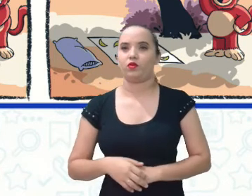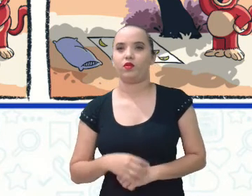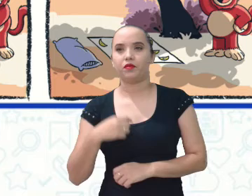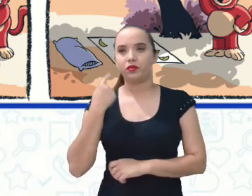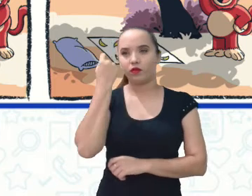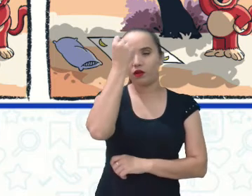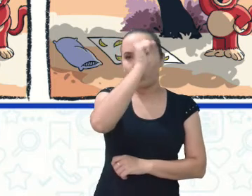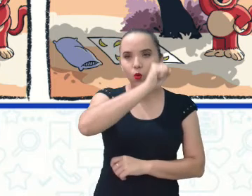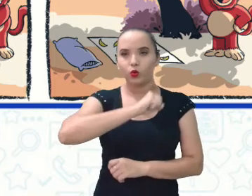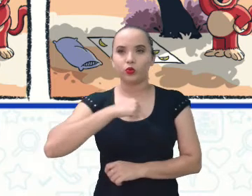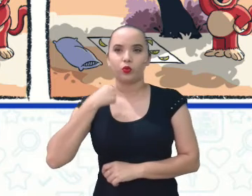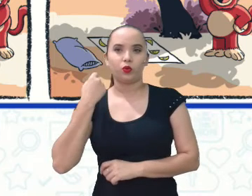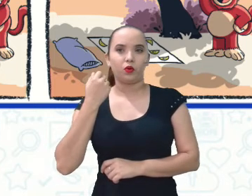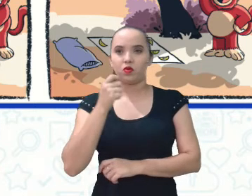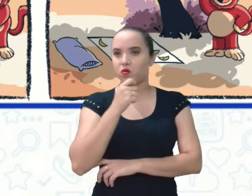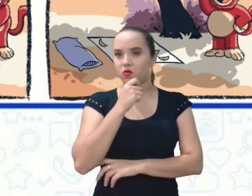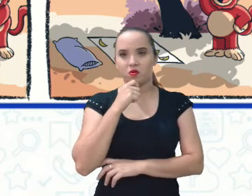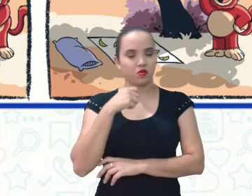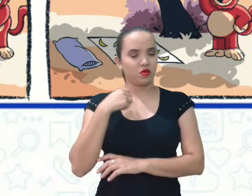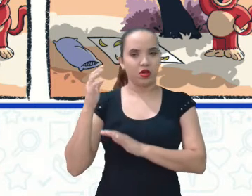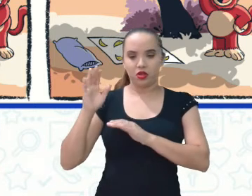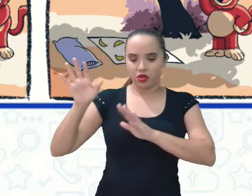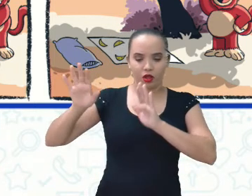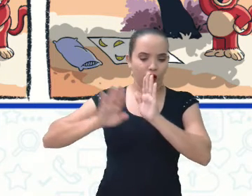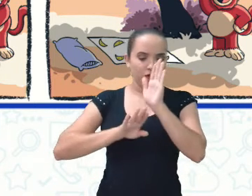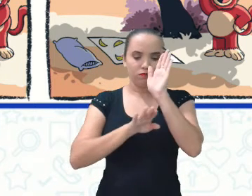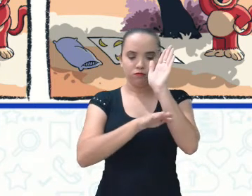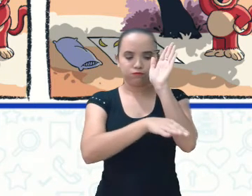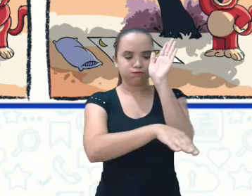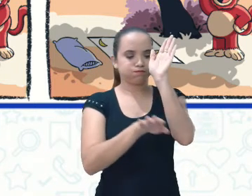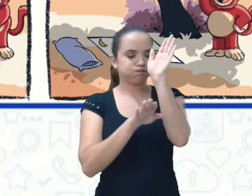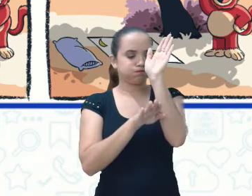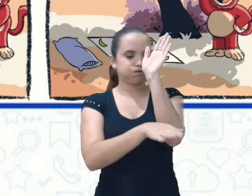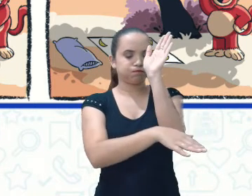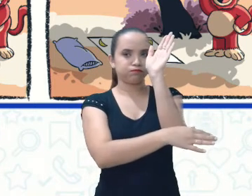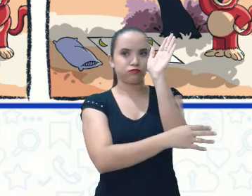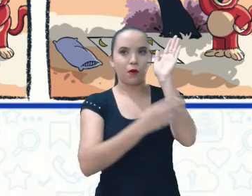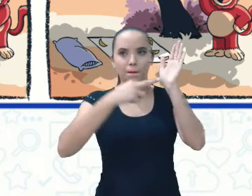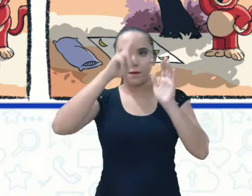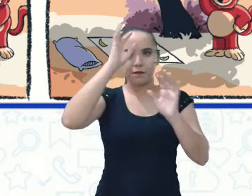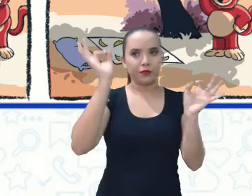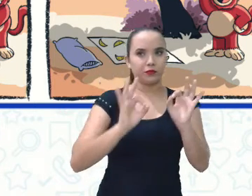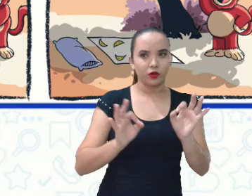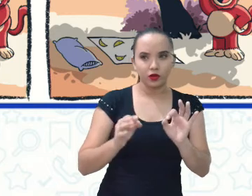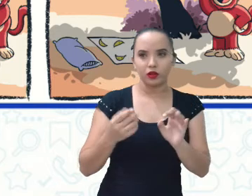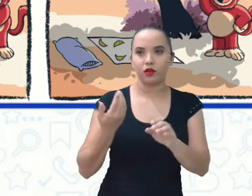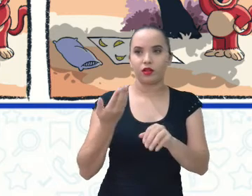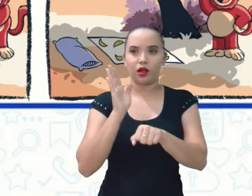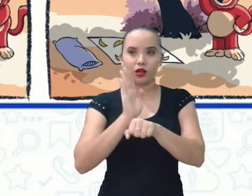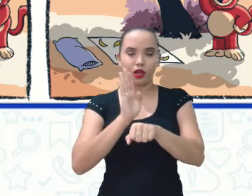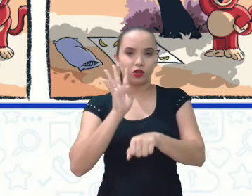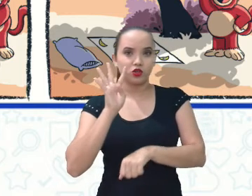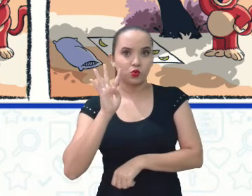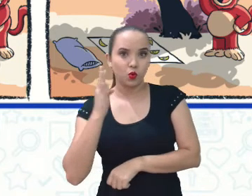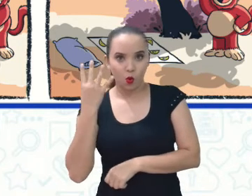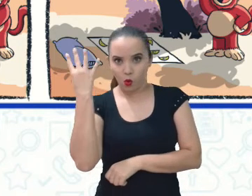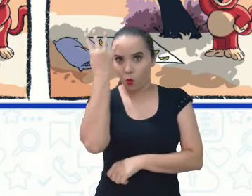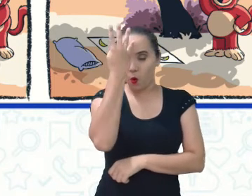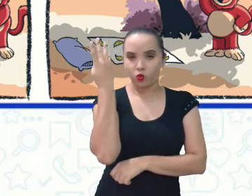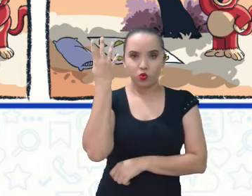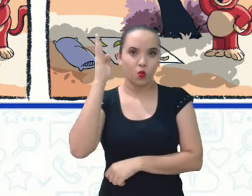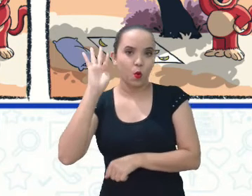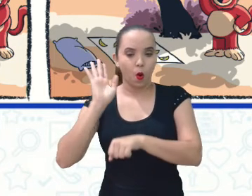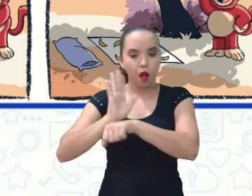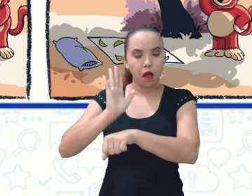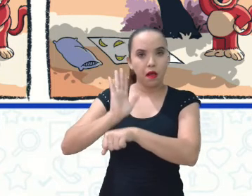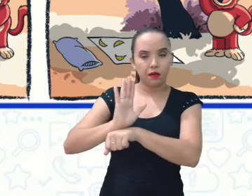horas não tem sombra para ele dormir. Meio-dia também não. Quando chega às 16 horas, a sombra invade